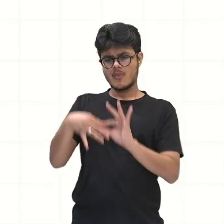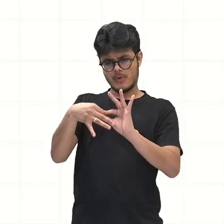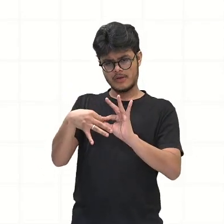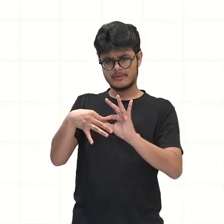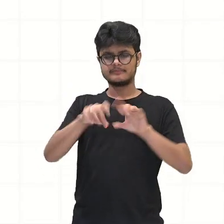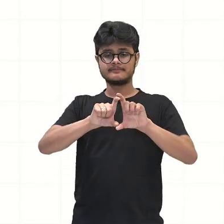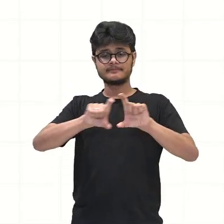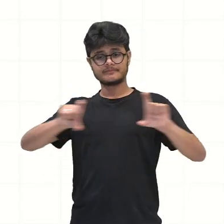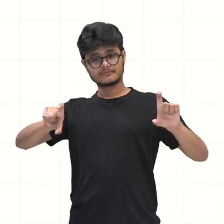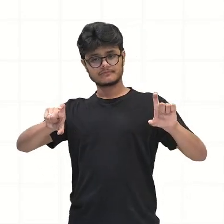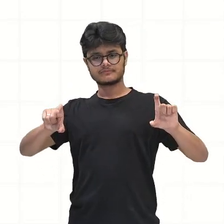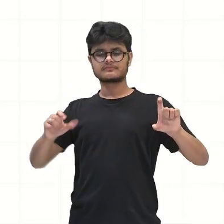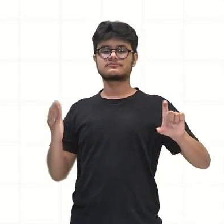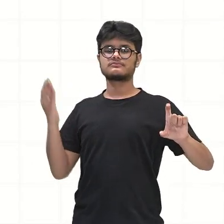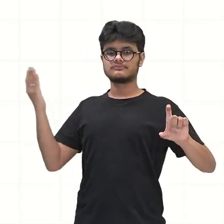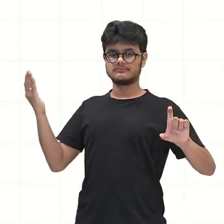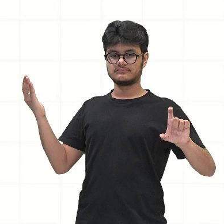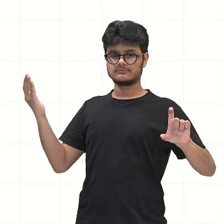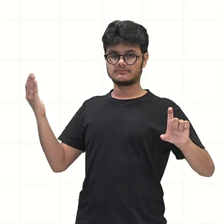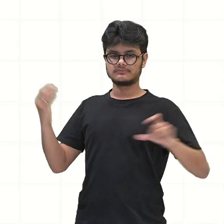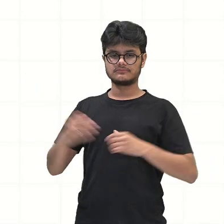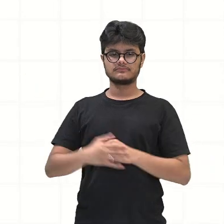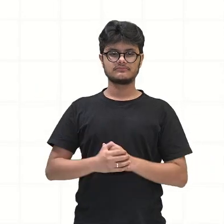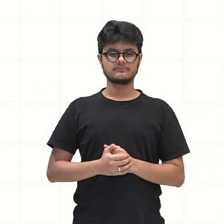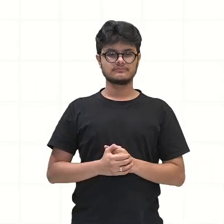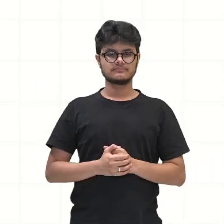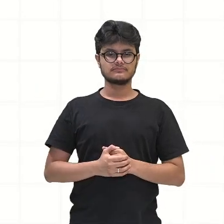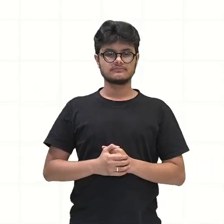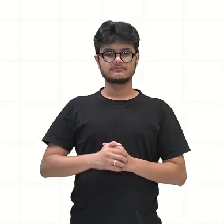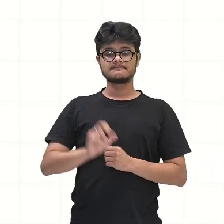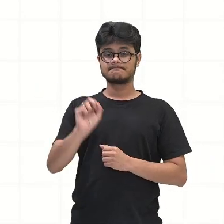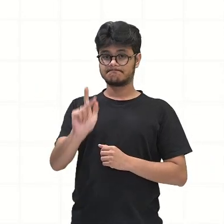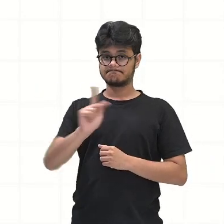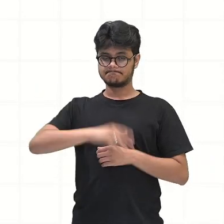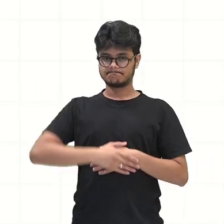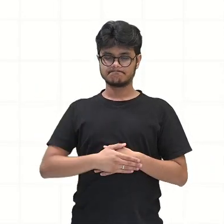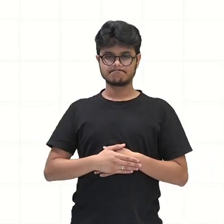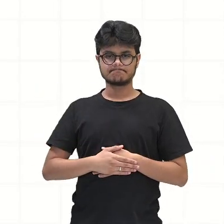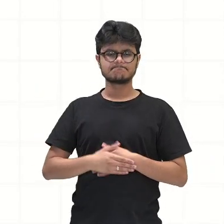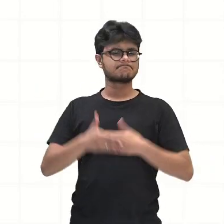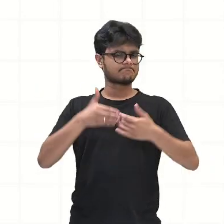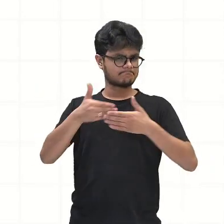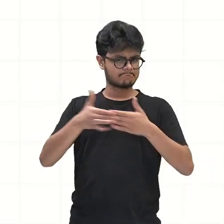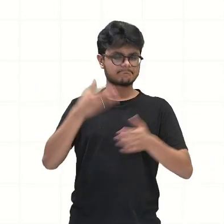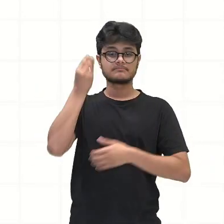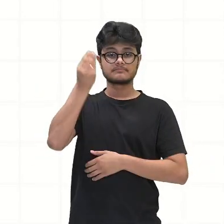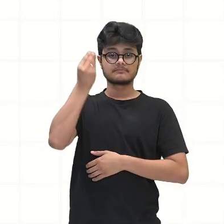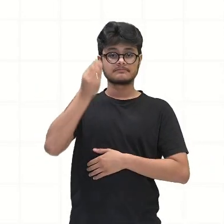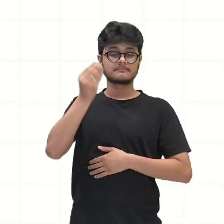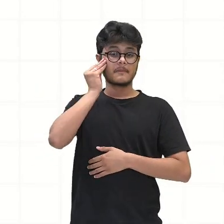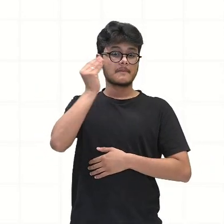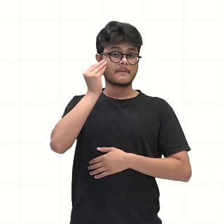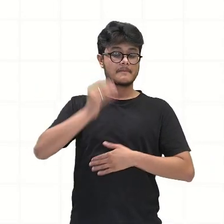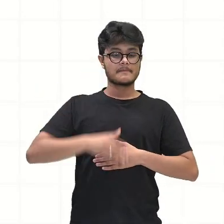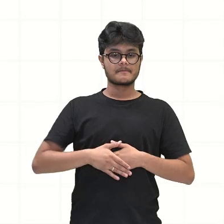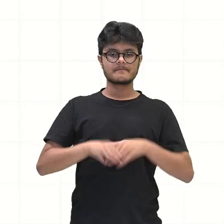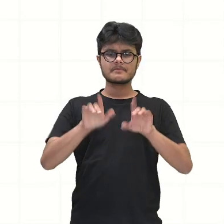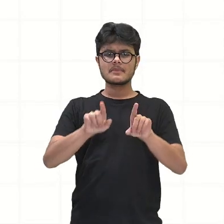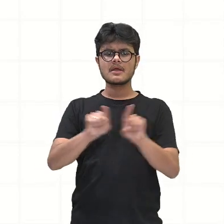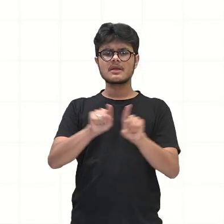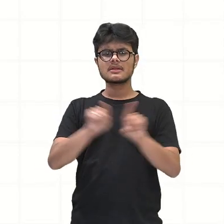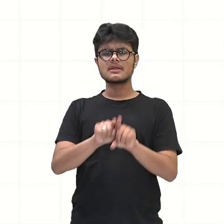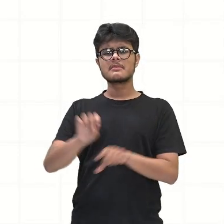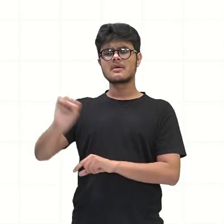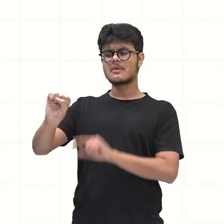grega maiúscula ômega para representar o espaço amostral de um experimento aleatório. Mas também a gente pode usar a